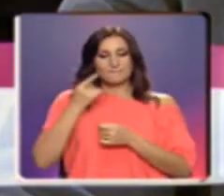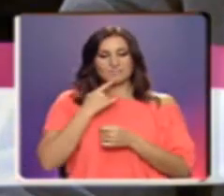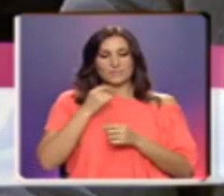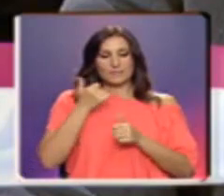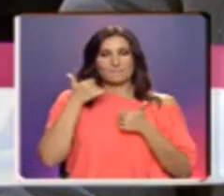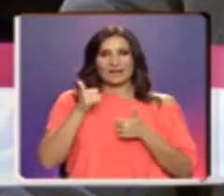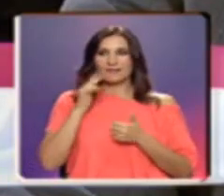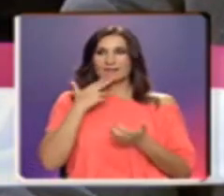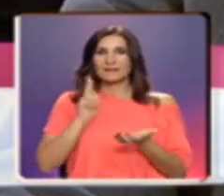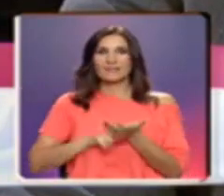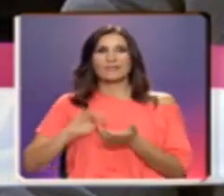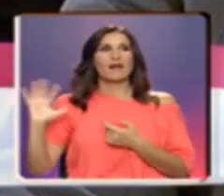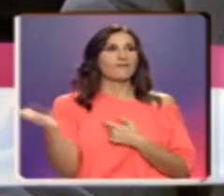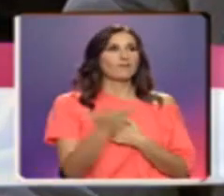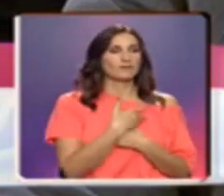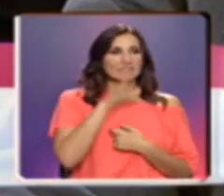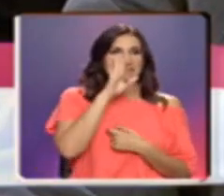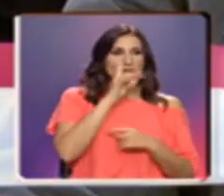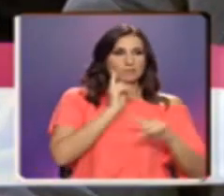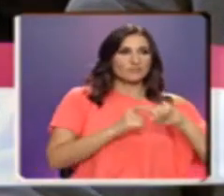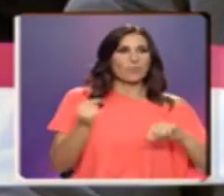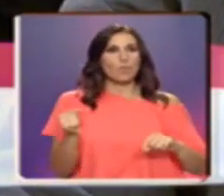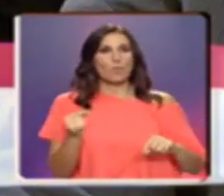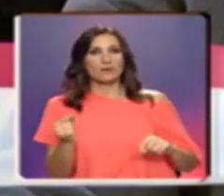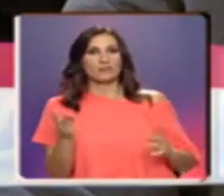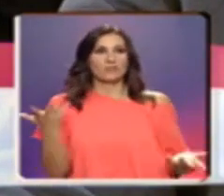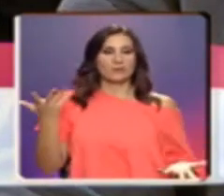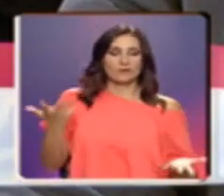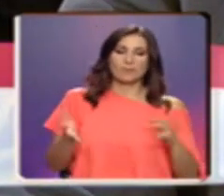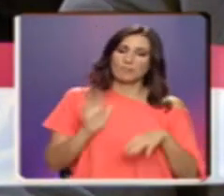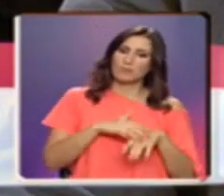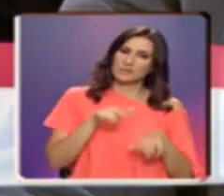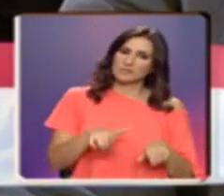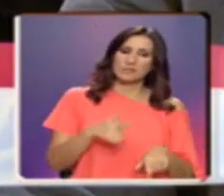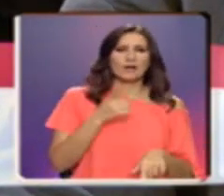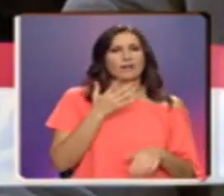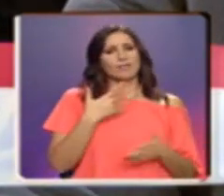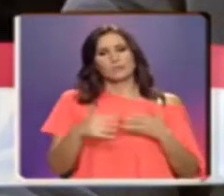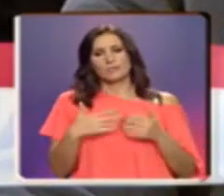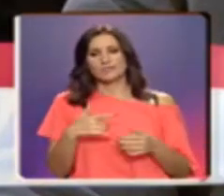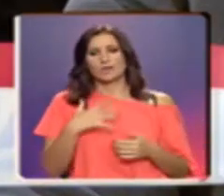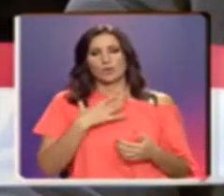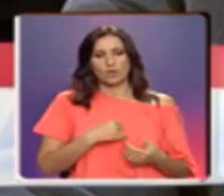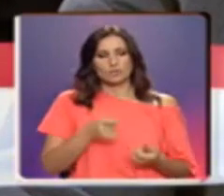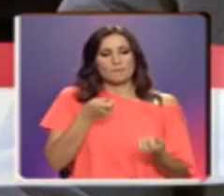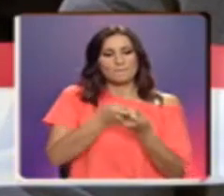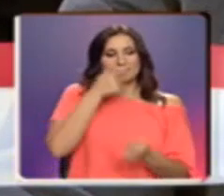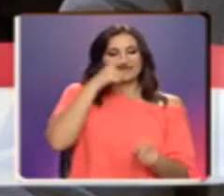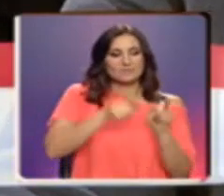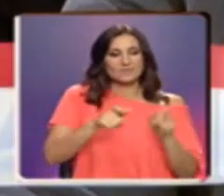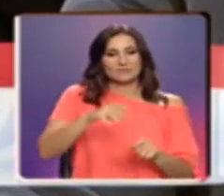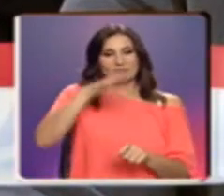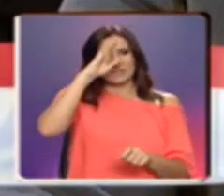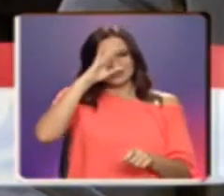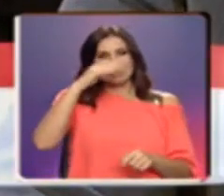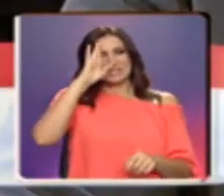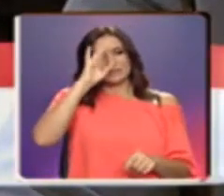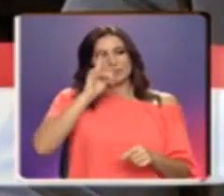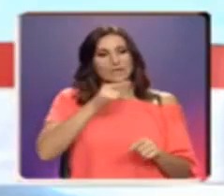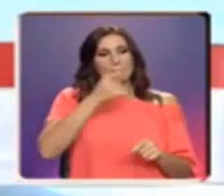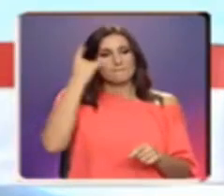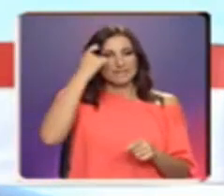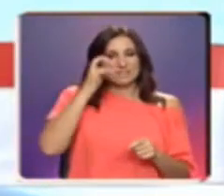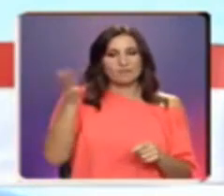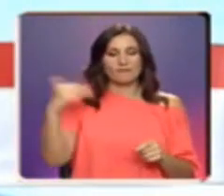sempre da nossa valia ou não. Se calhar por isso é que não me importo nada e gosto de estar junto dos sportinguistas, perceber o que pensam, vir